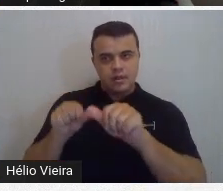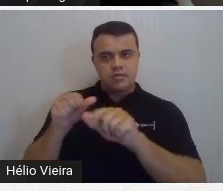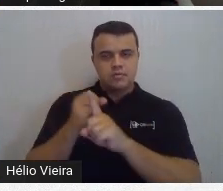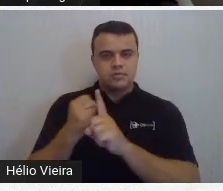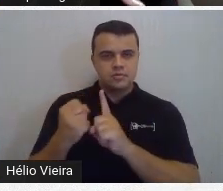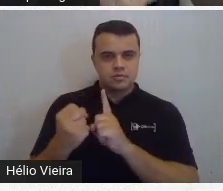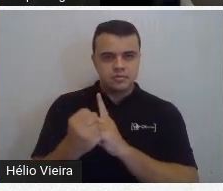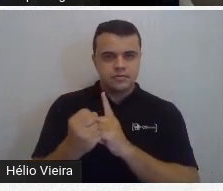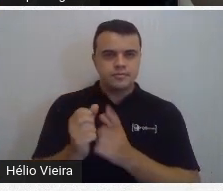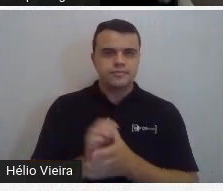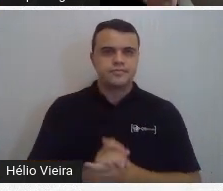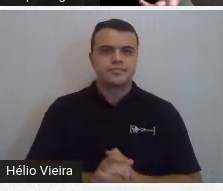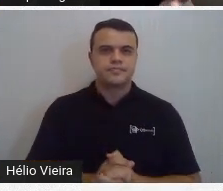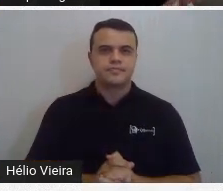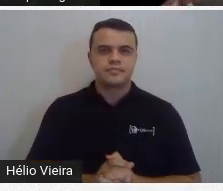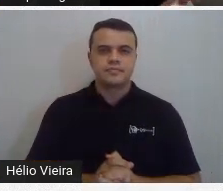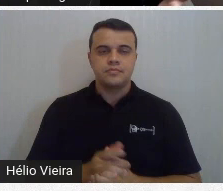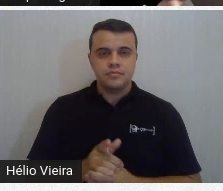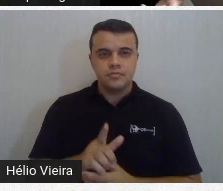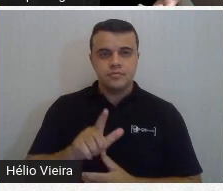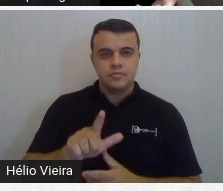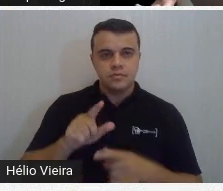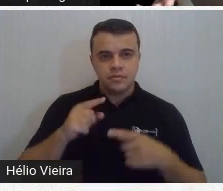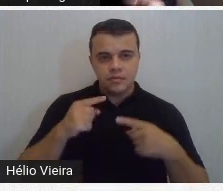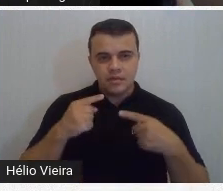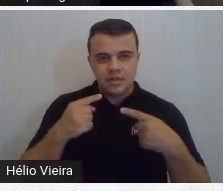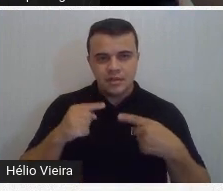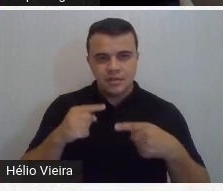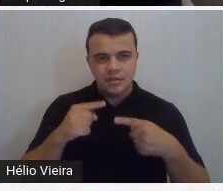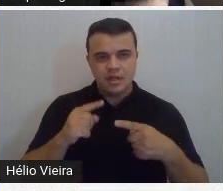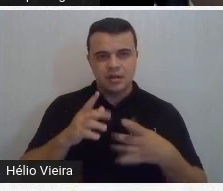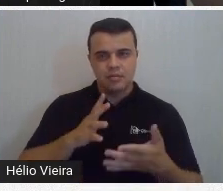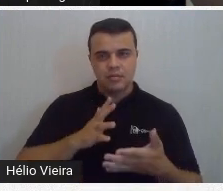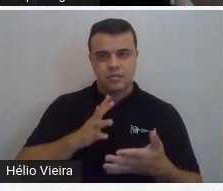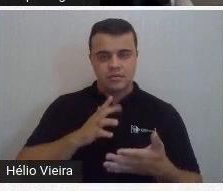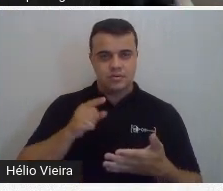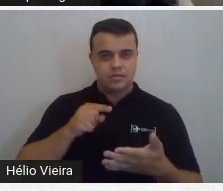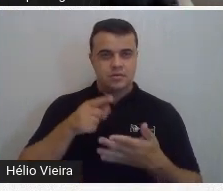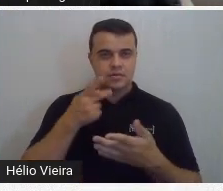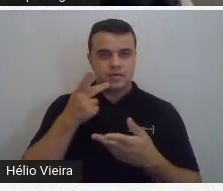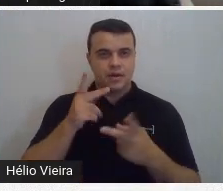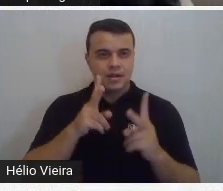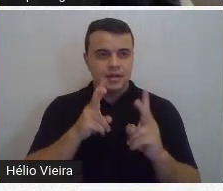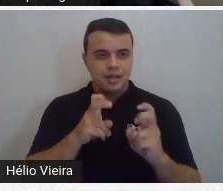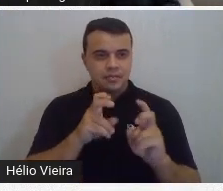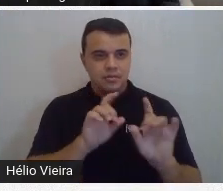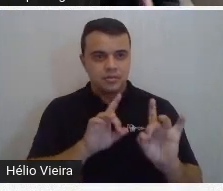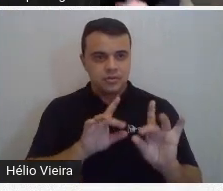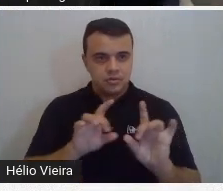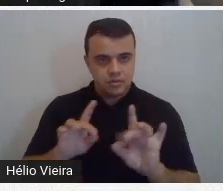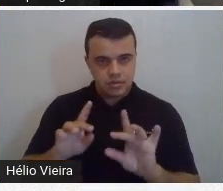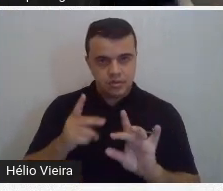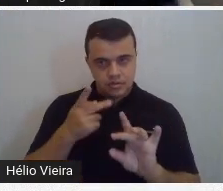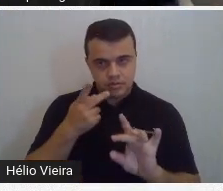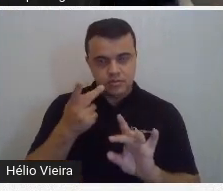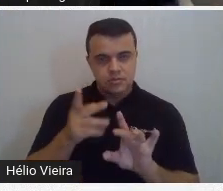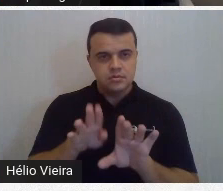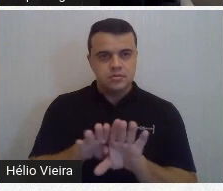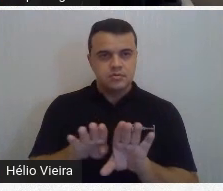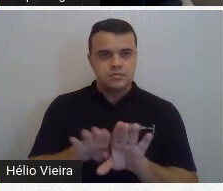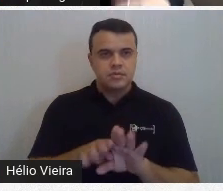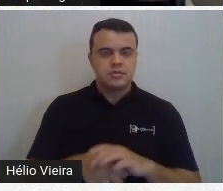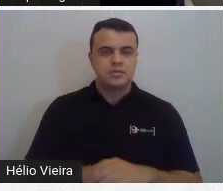social, novamente critica a burguesia, traz as temáticas cotidianas que os impressionistas já